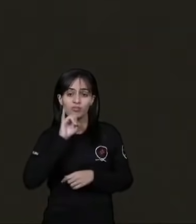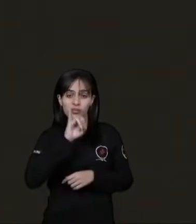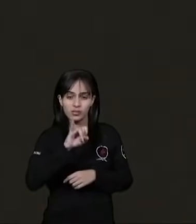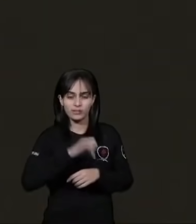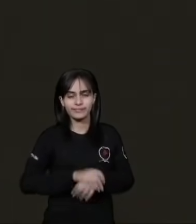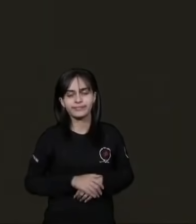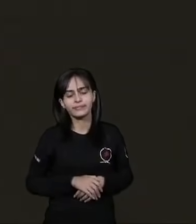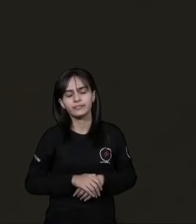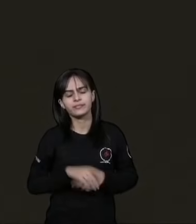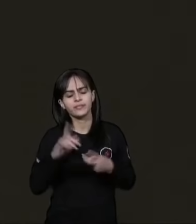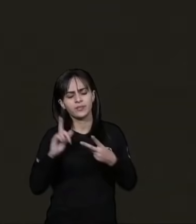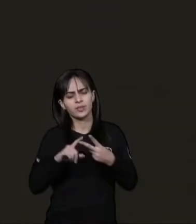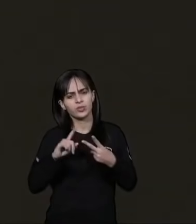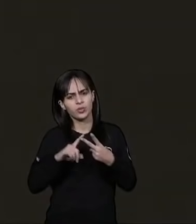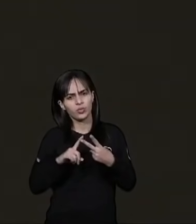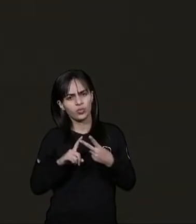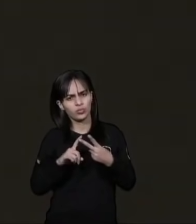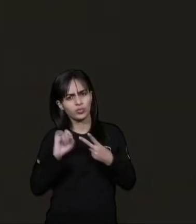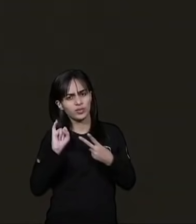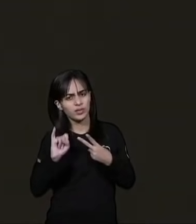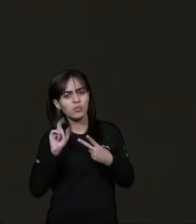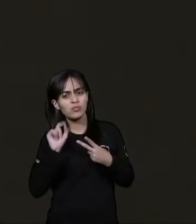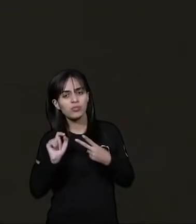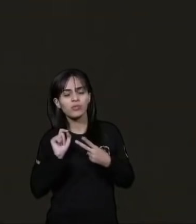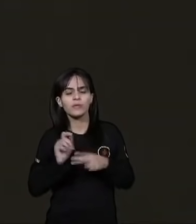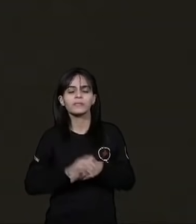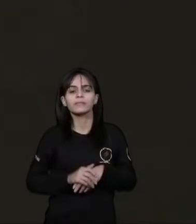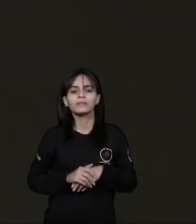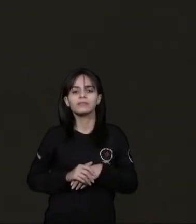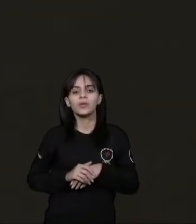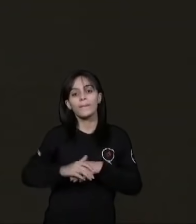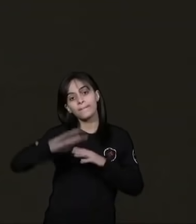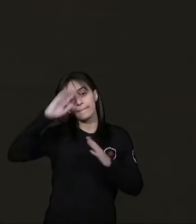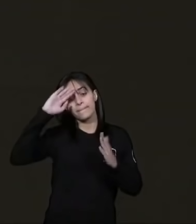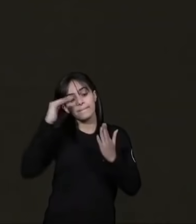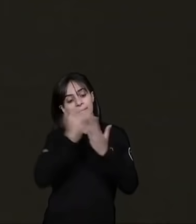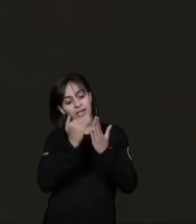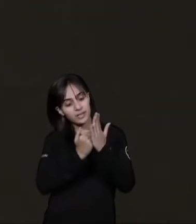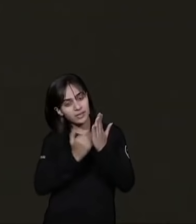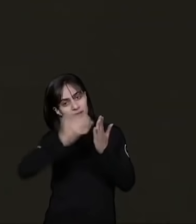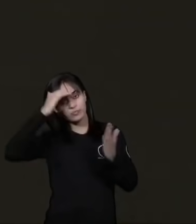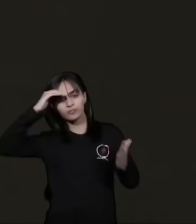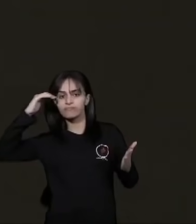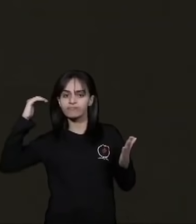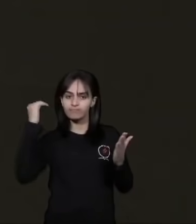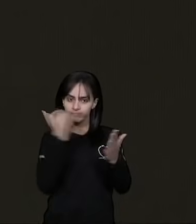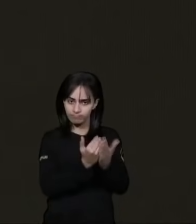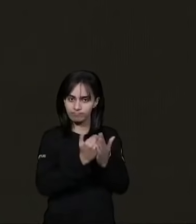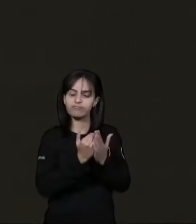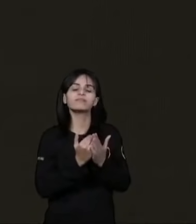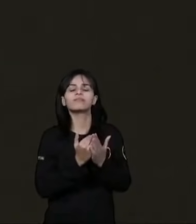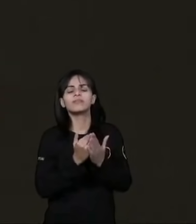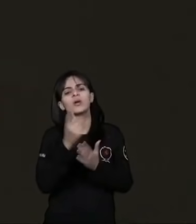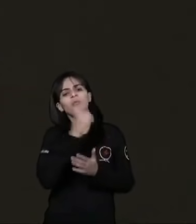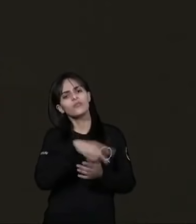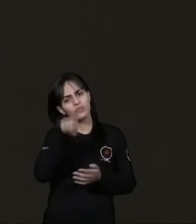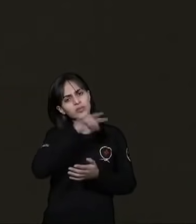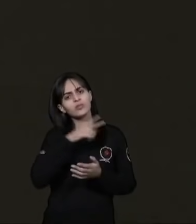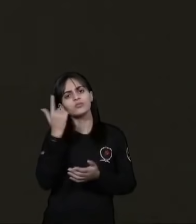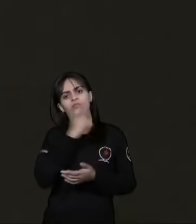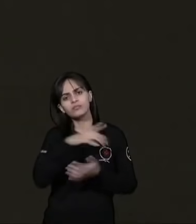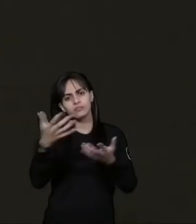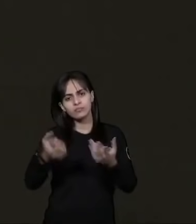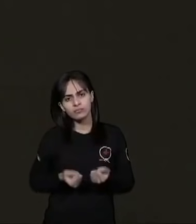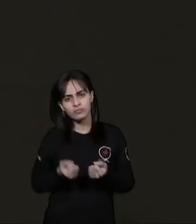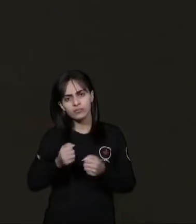Qual é a segunda condição submeter-se aos princípios que Deus estabelece para que você